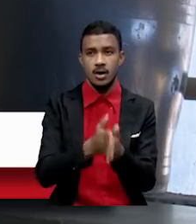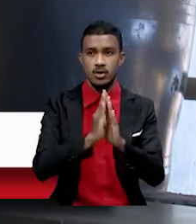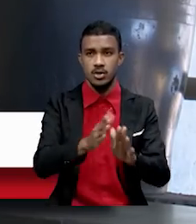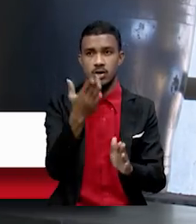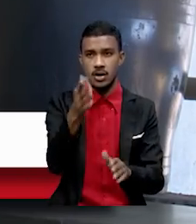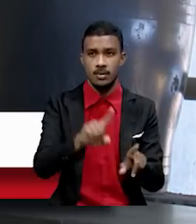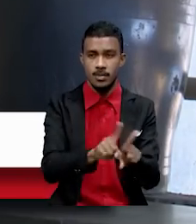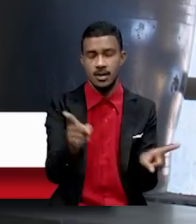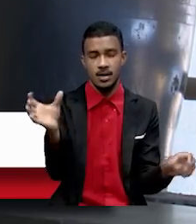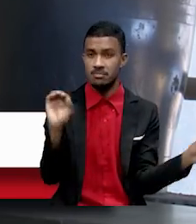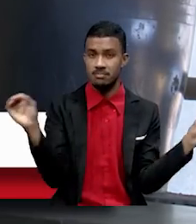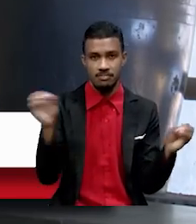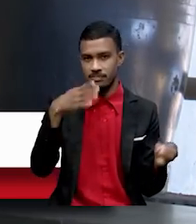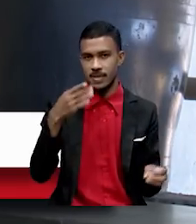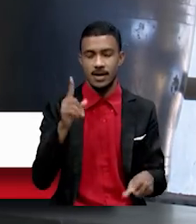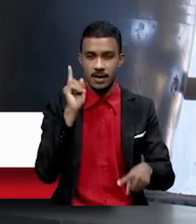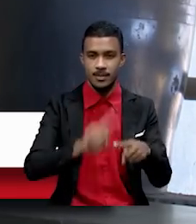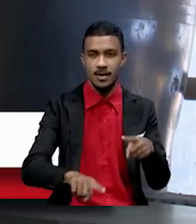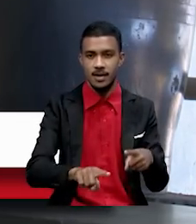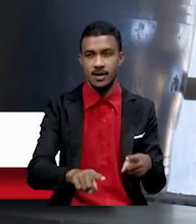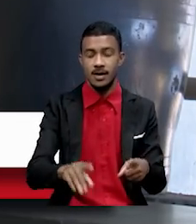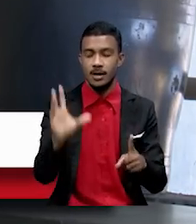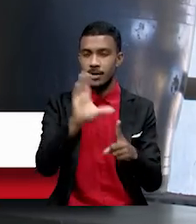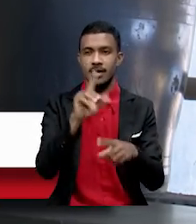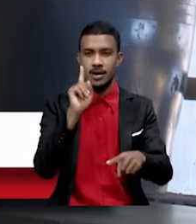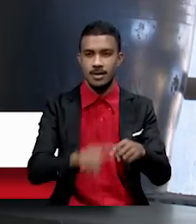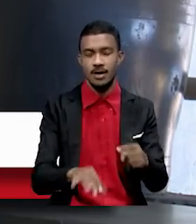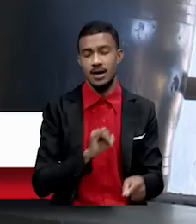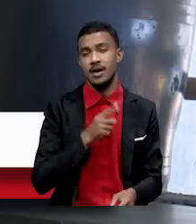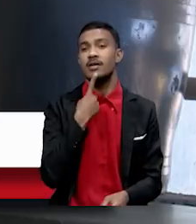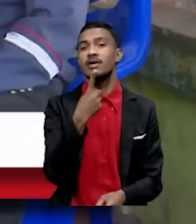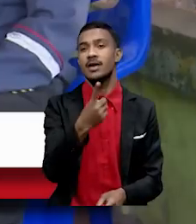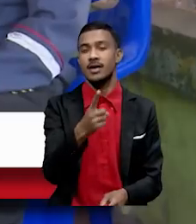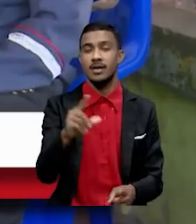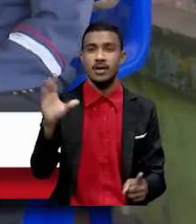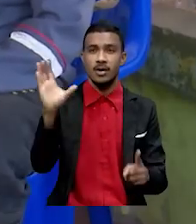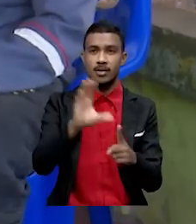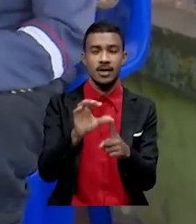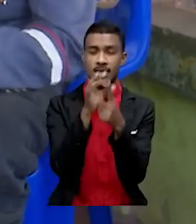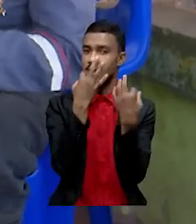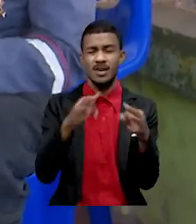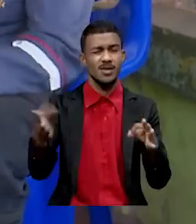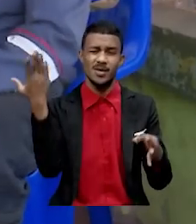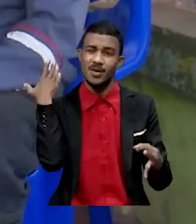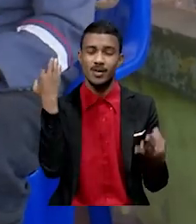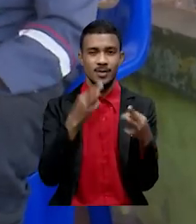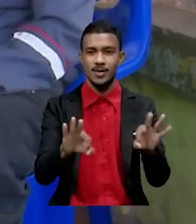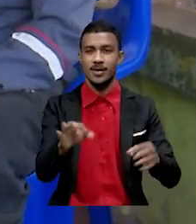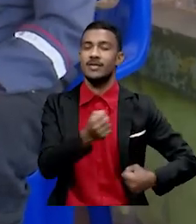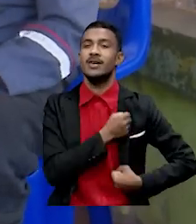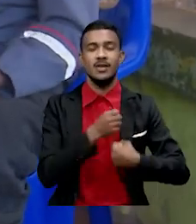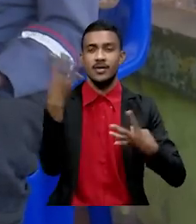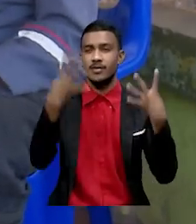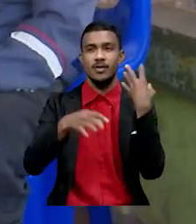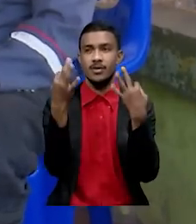mas minha lacui, minha labele, comandante labele. Abdian, comandante Lutia Ona. Valentim Lutia Ona, foi no outro dia